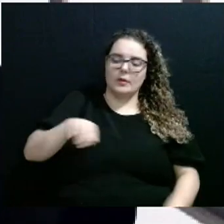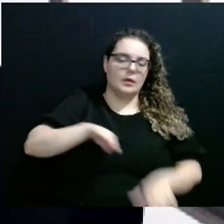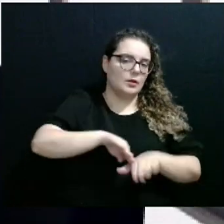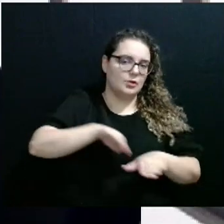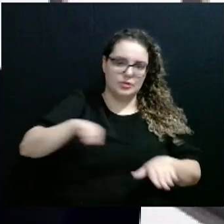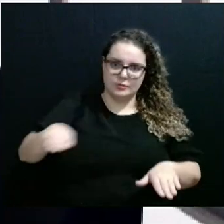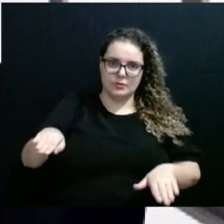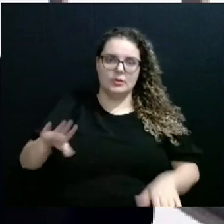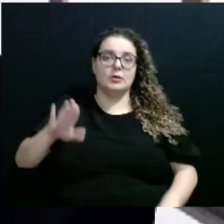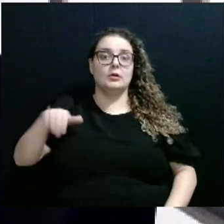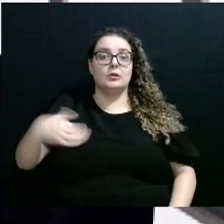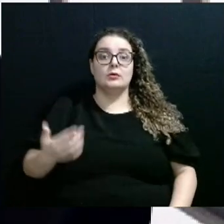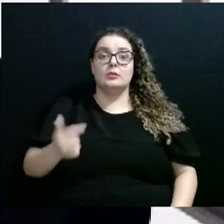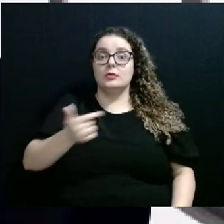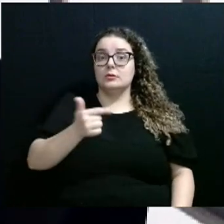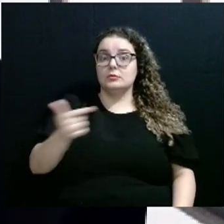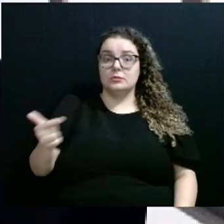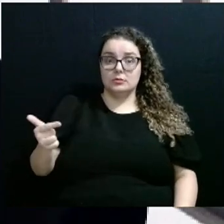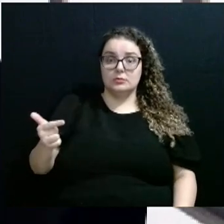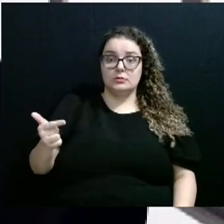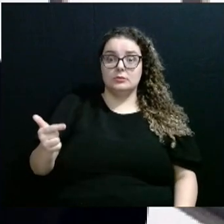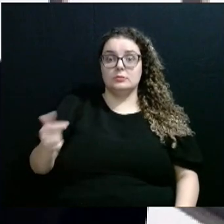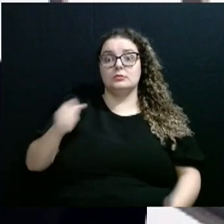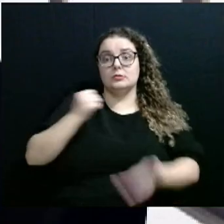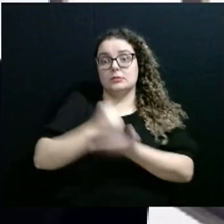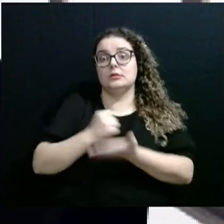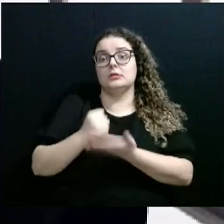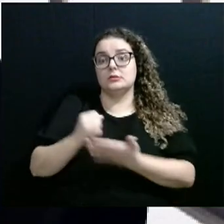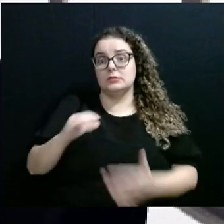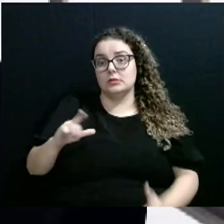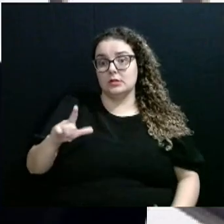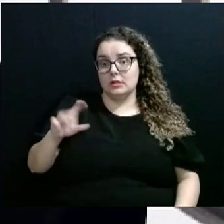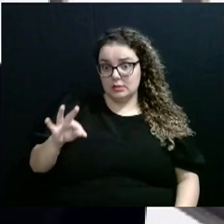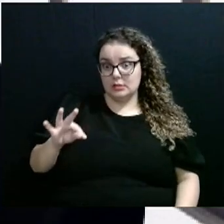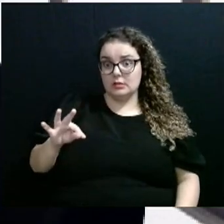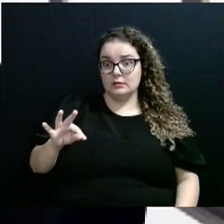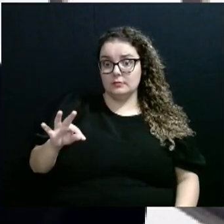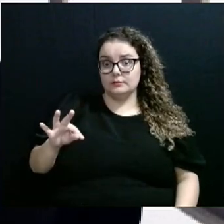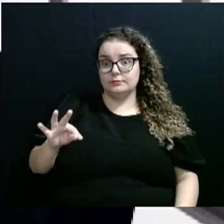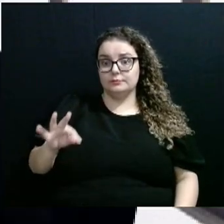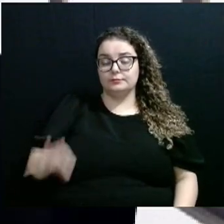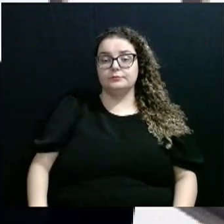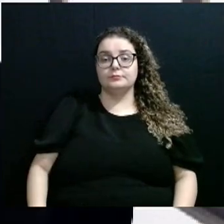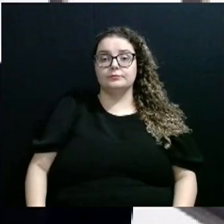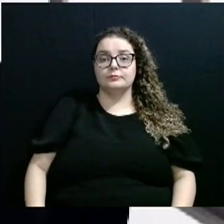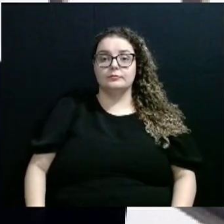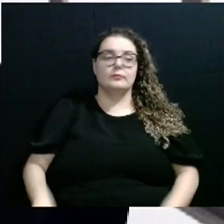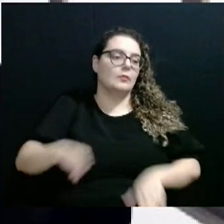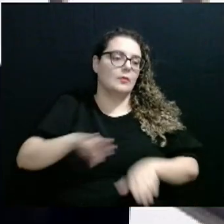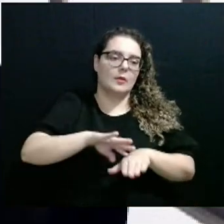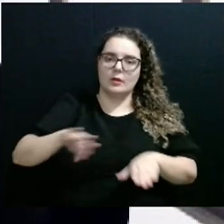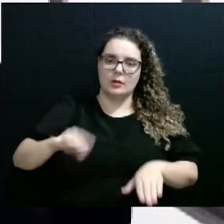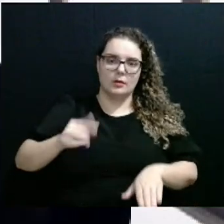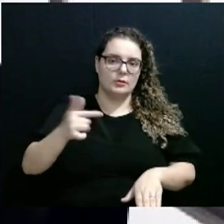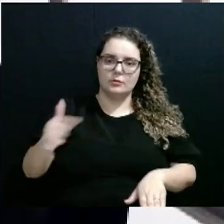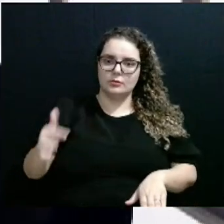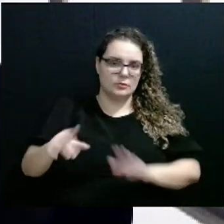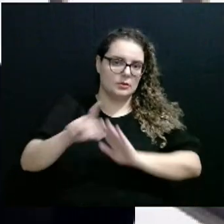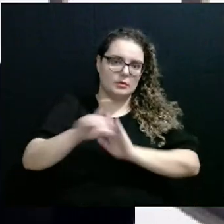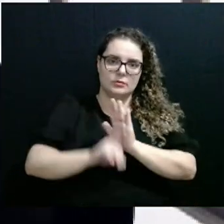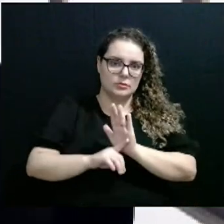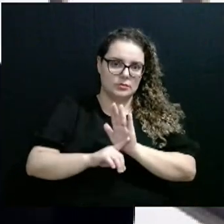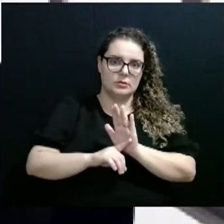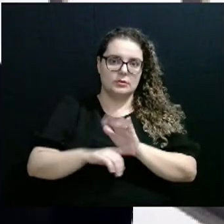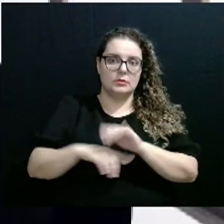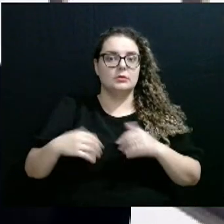não tem carteira assinada, né, quando você não é CLT, você fica de fora, você não tem esses direitos. Então, a rigor, essa PEC